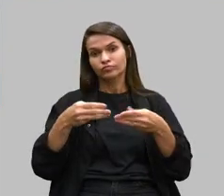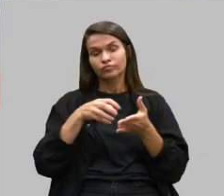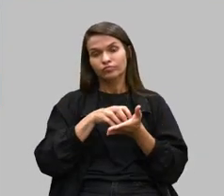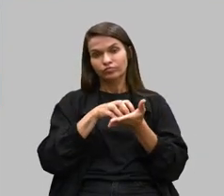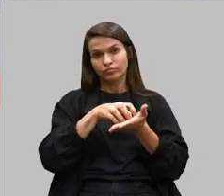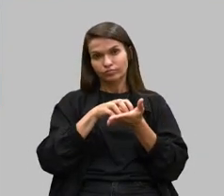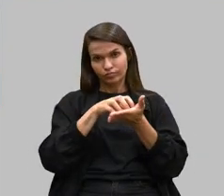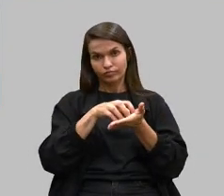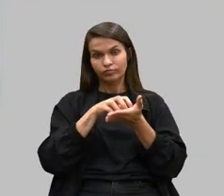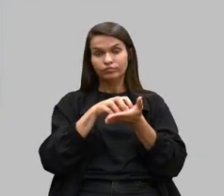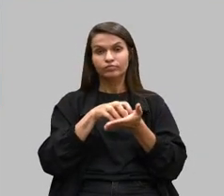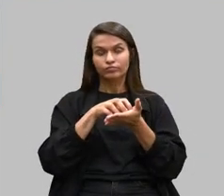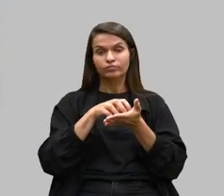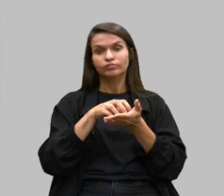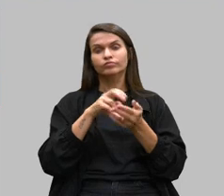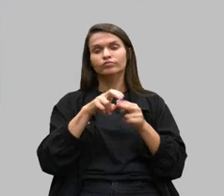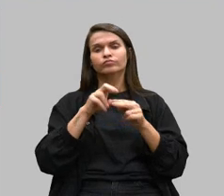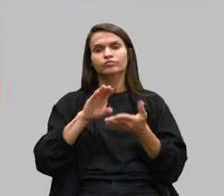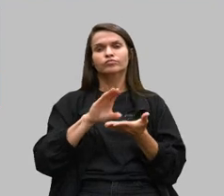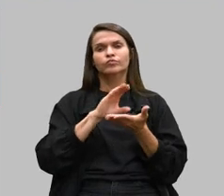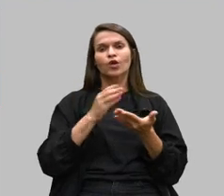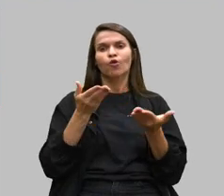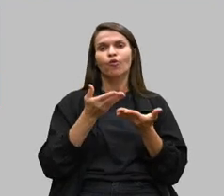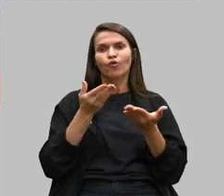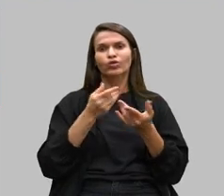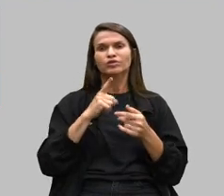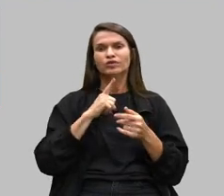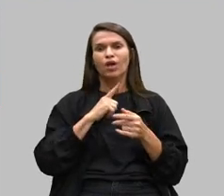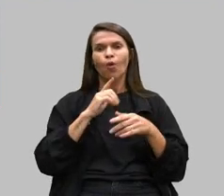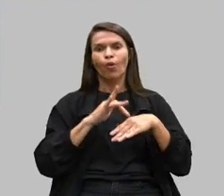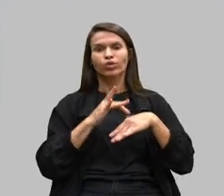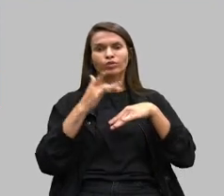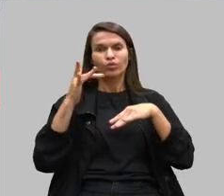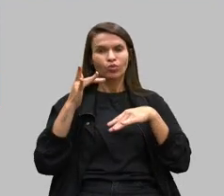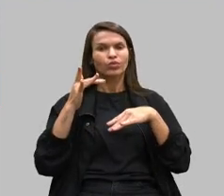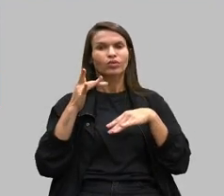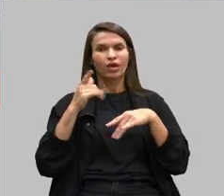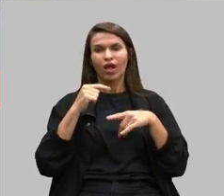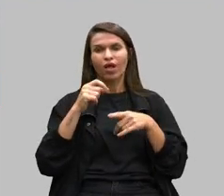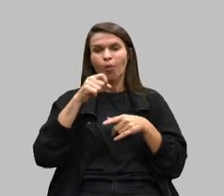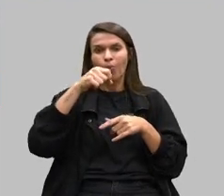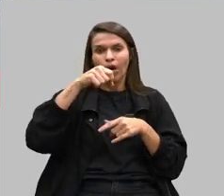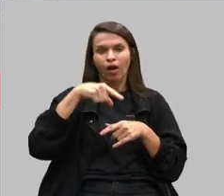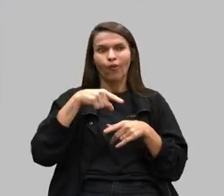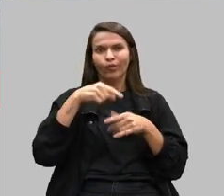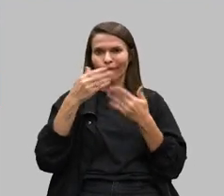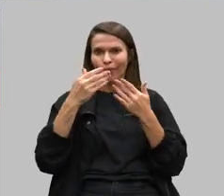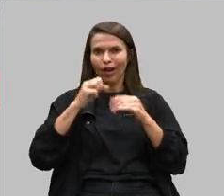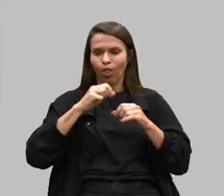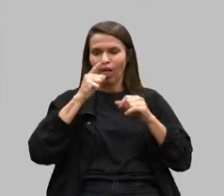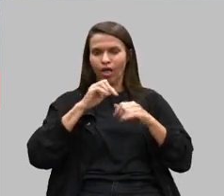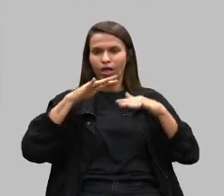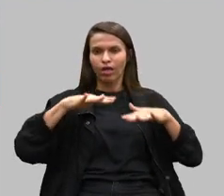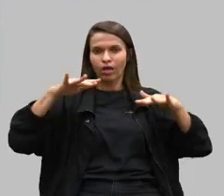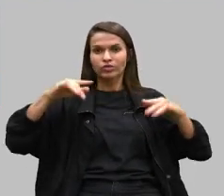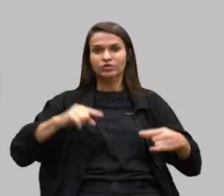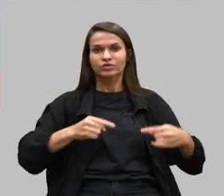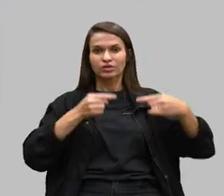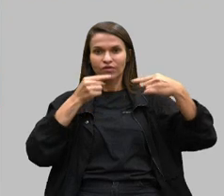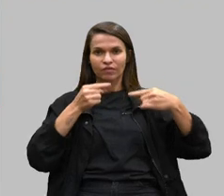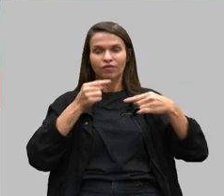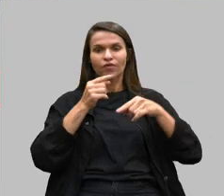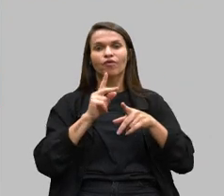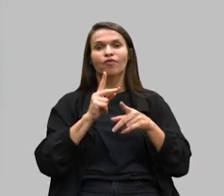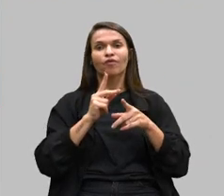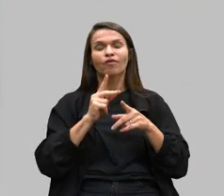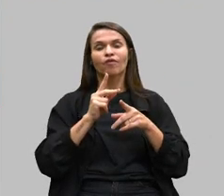Eh porque esse recurso Hoje ele tá caindo no caixa único do Tesouro isso cai lá é uma gota no oceano né do do desafio fiscal né do do